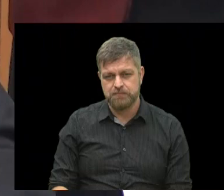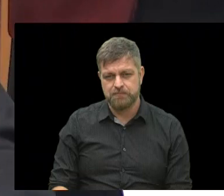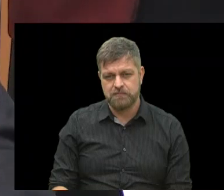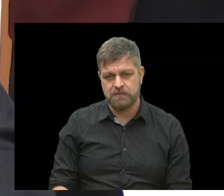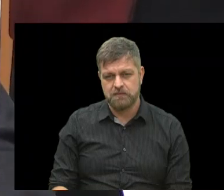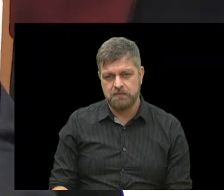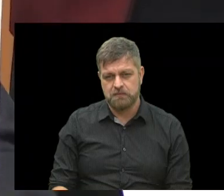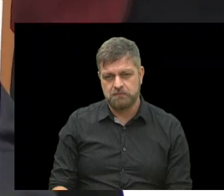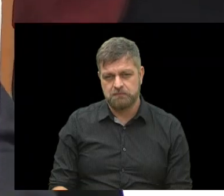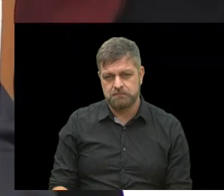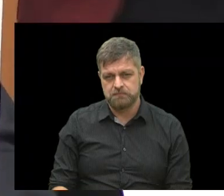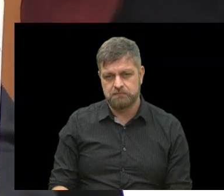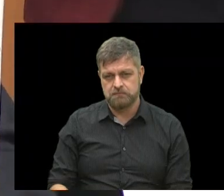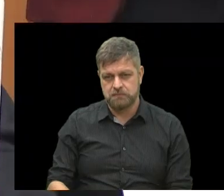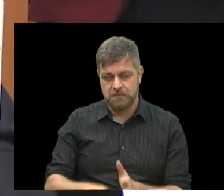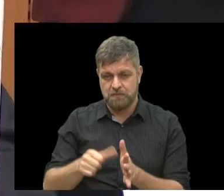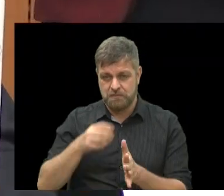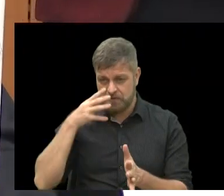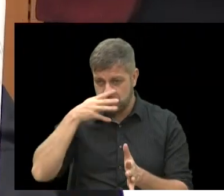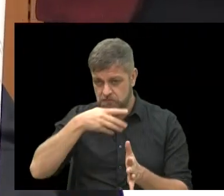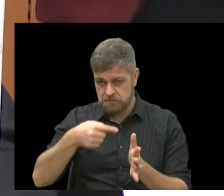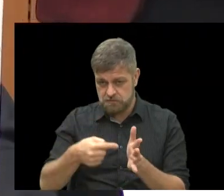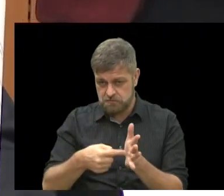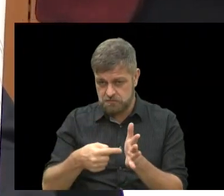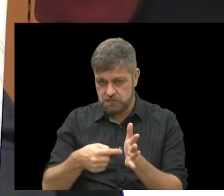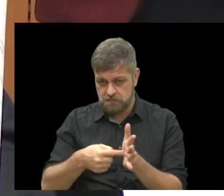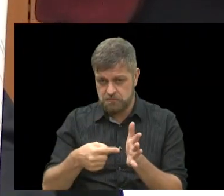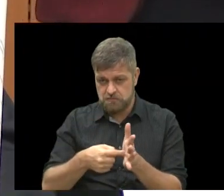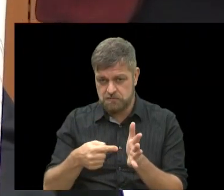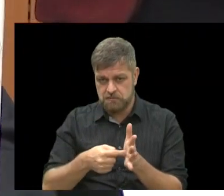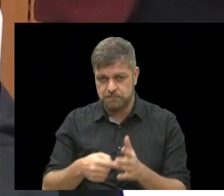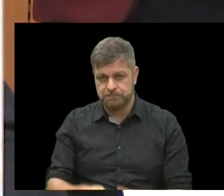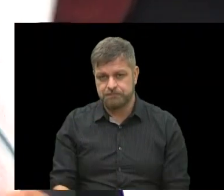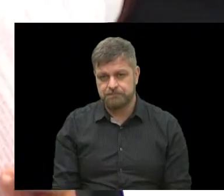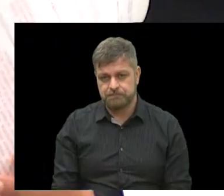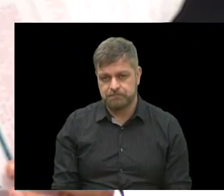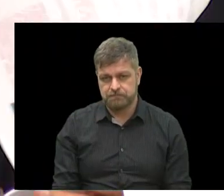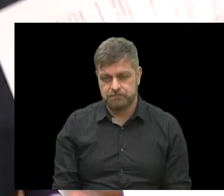quanto à primeira infração política administrativa,